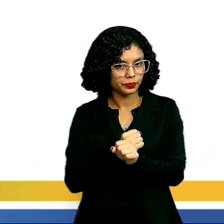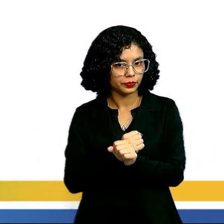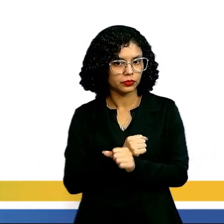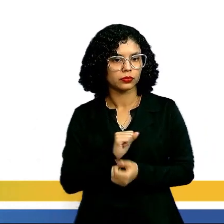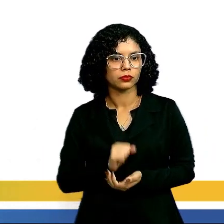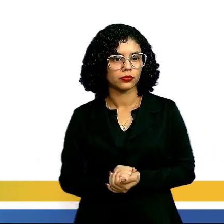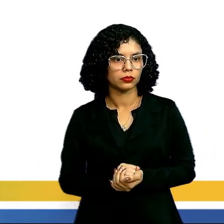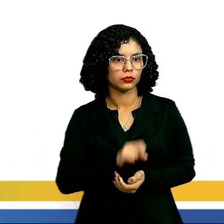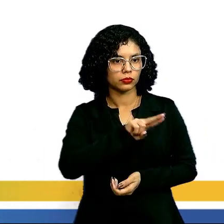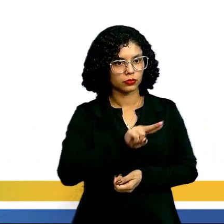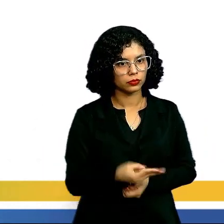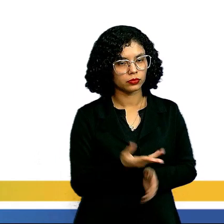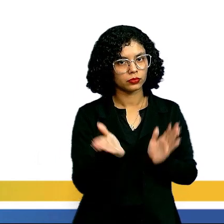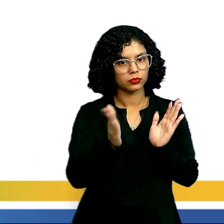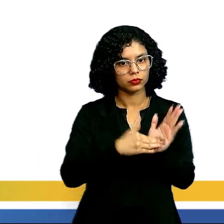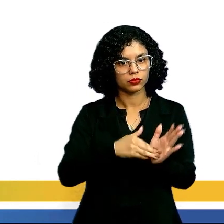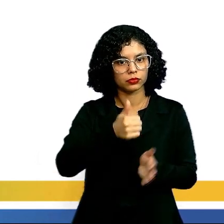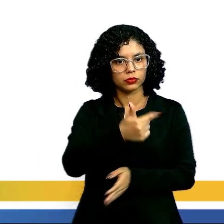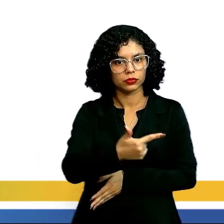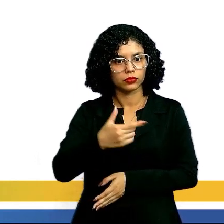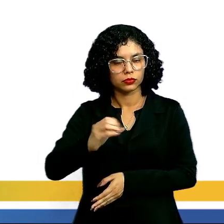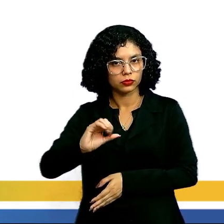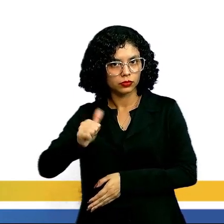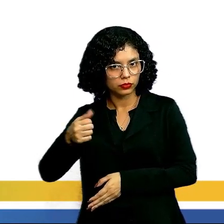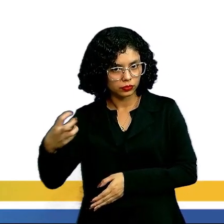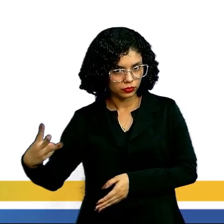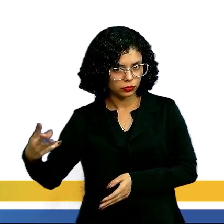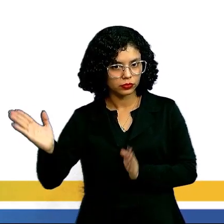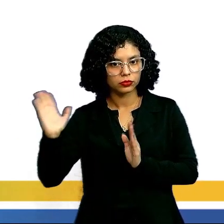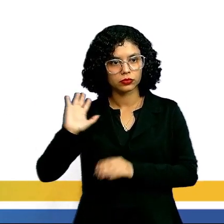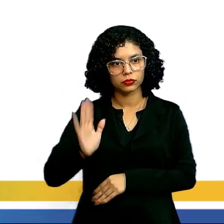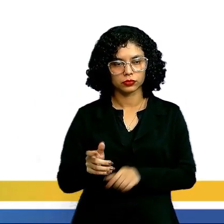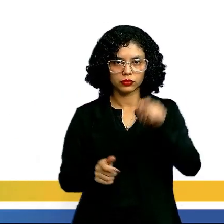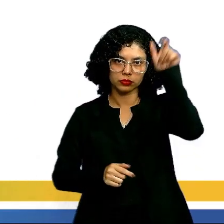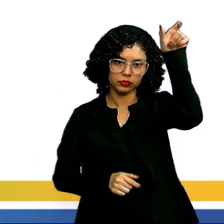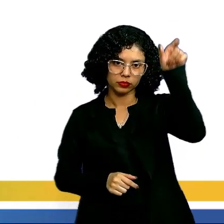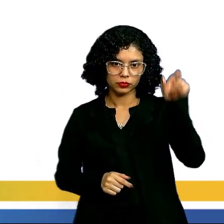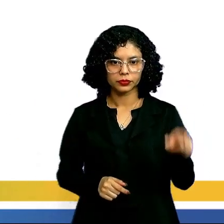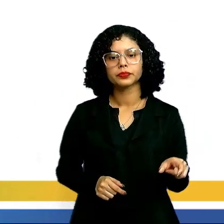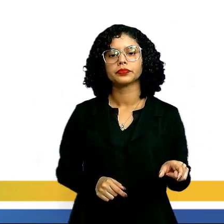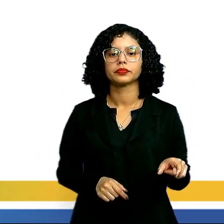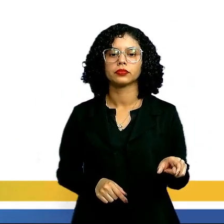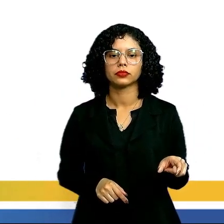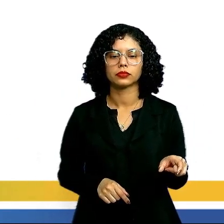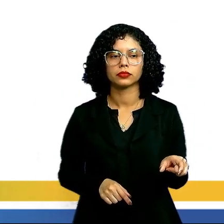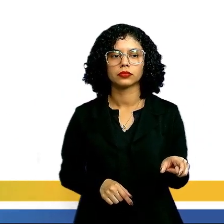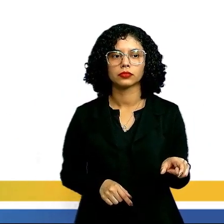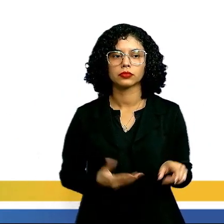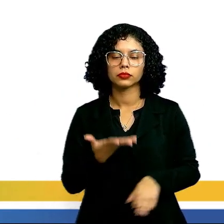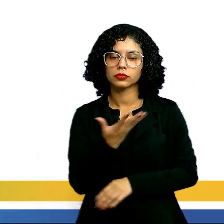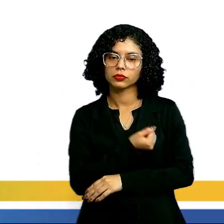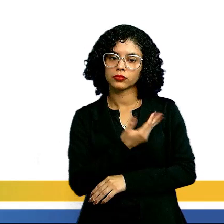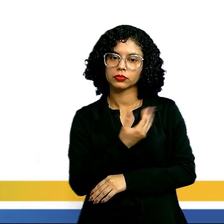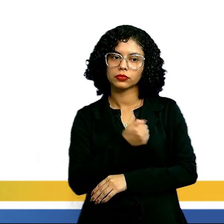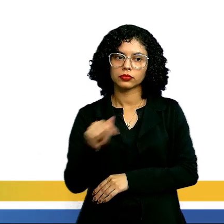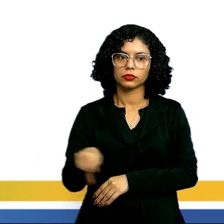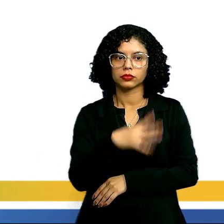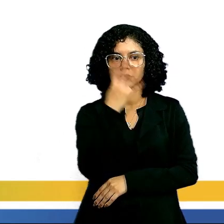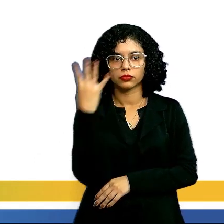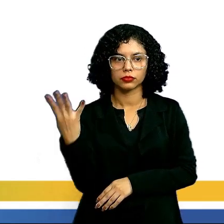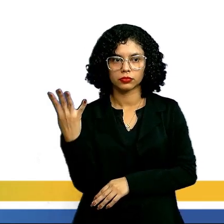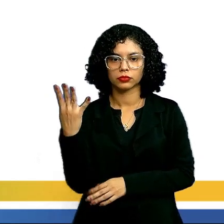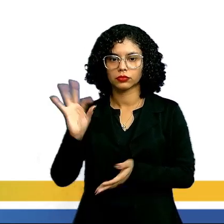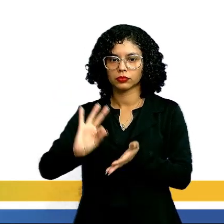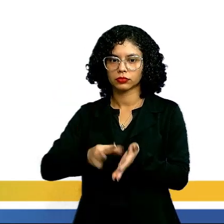tá? De 2000 a 2013. Já no eixo, tá? Vertical, que ele vai subindo, ele